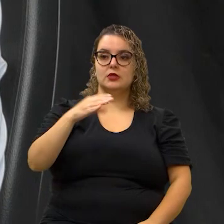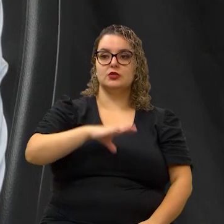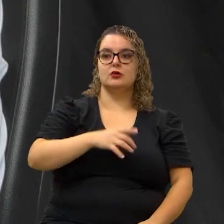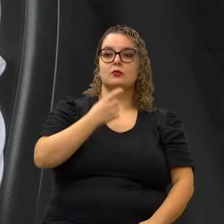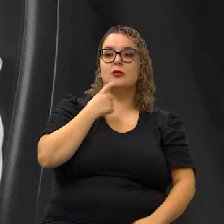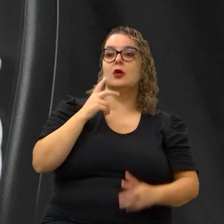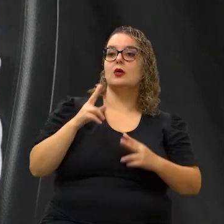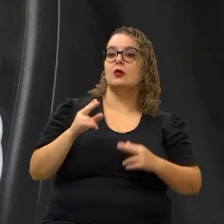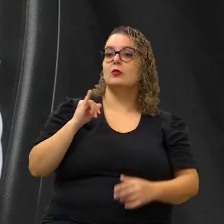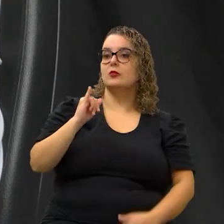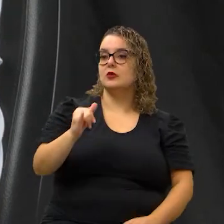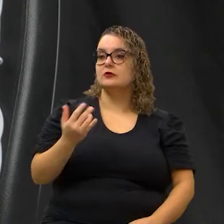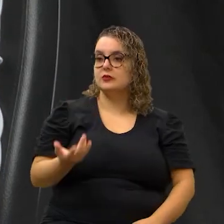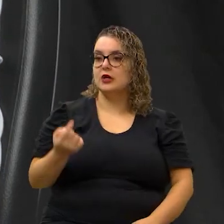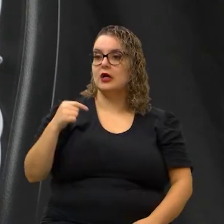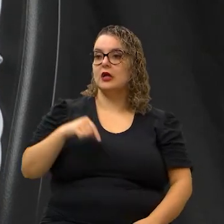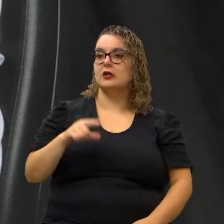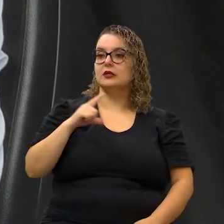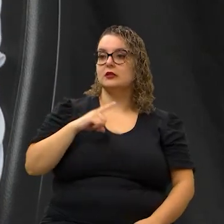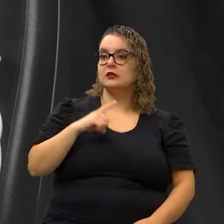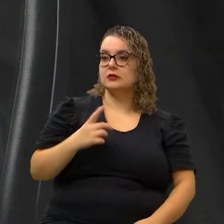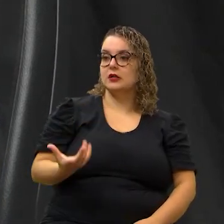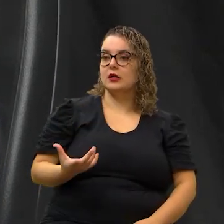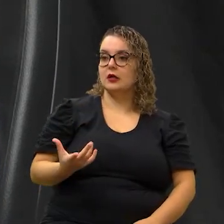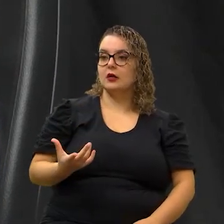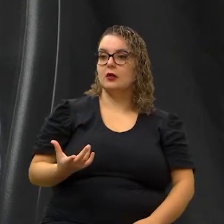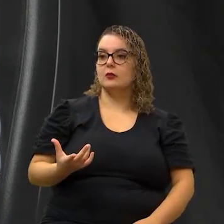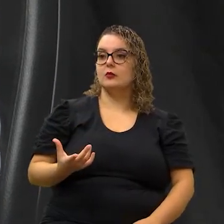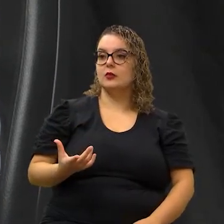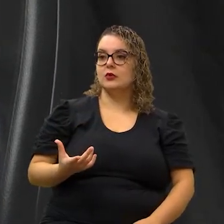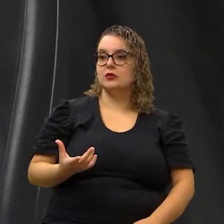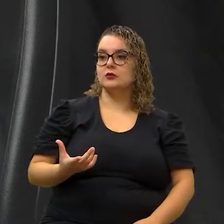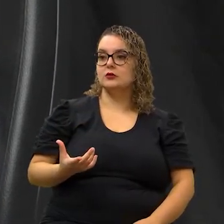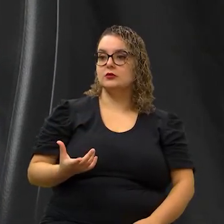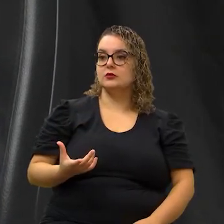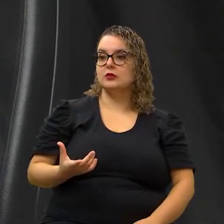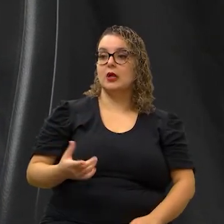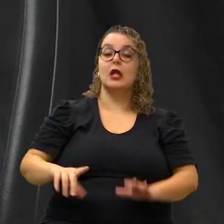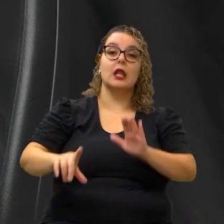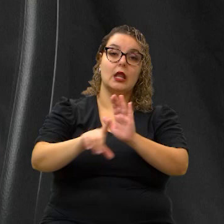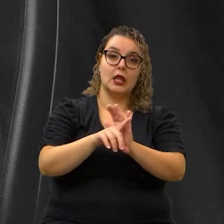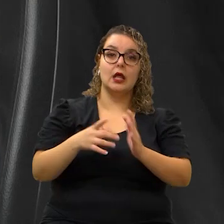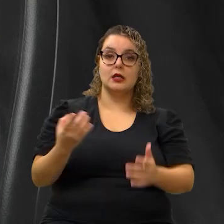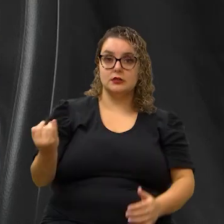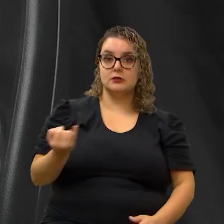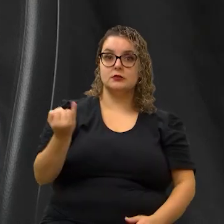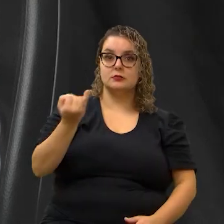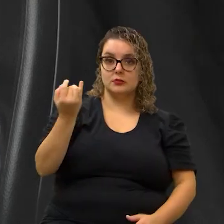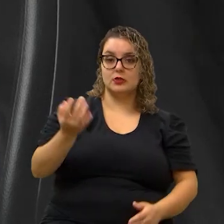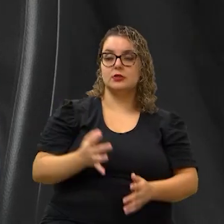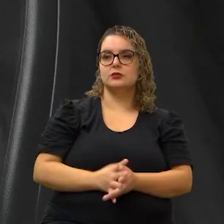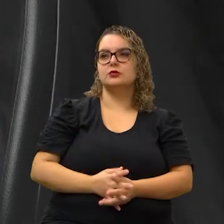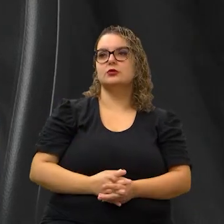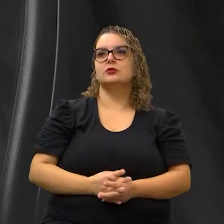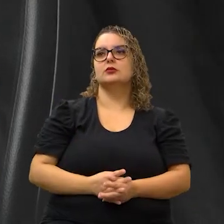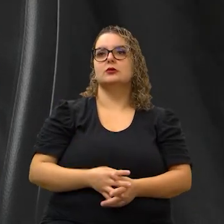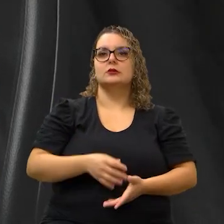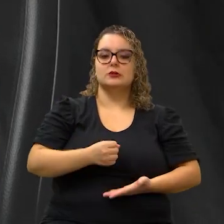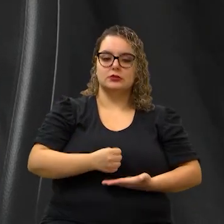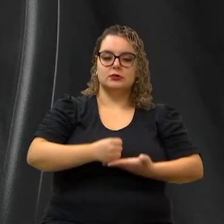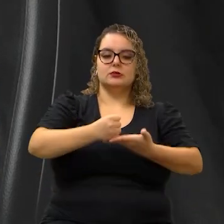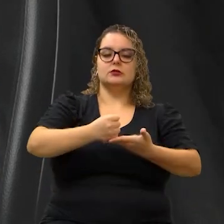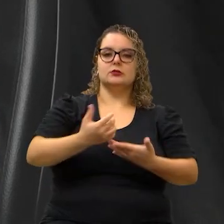para Campinas. E como você falou, aqui a gente tem vamos dizer assim, leis importantes